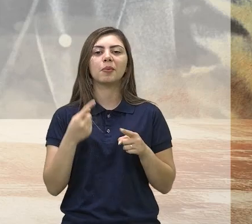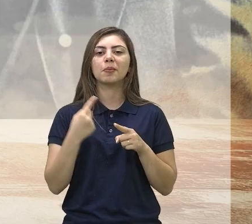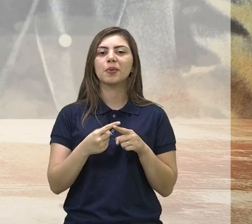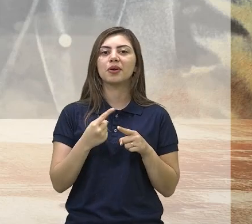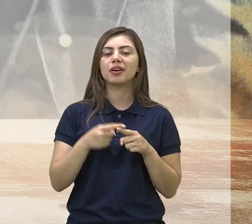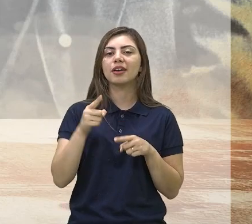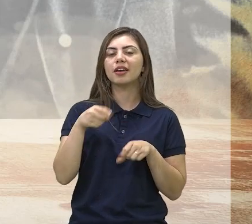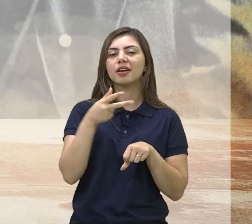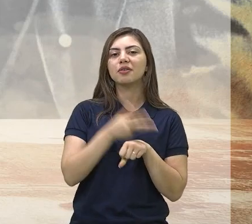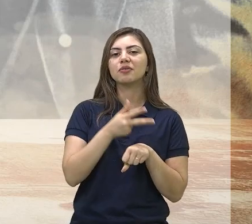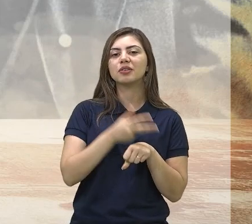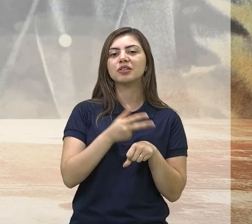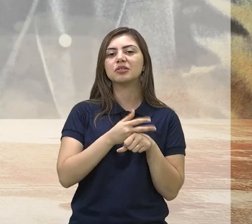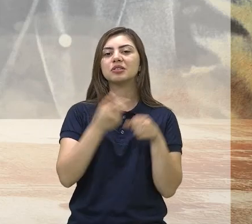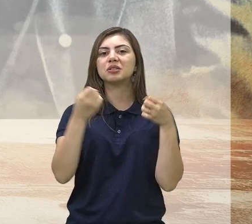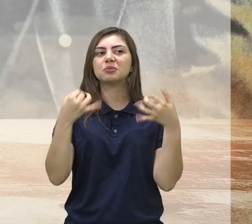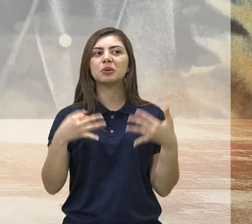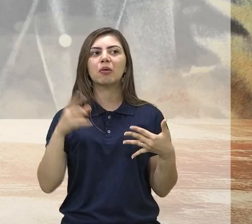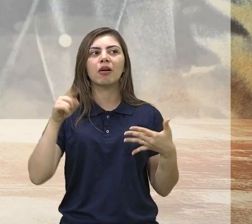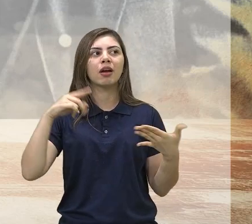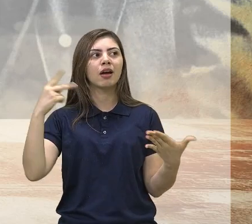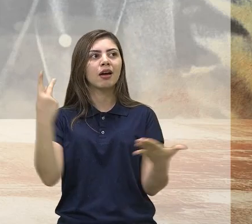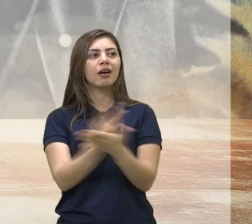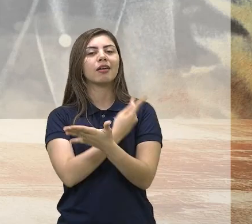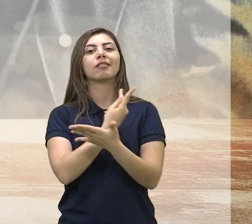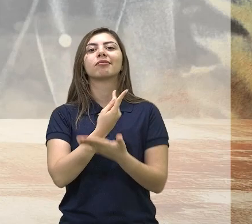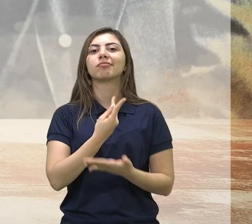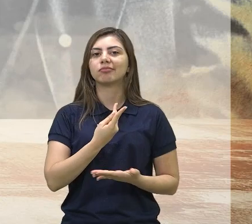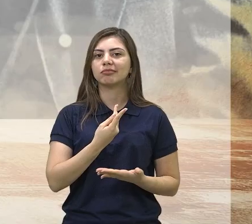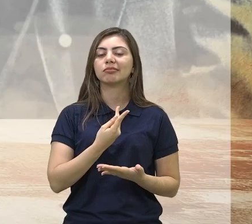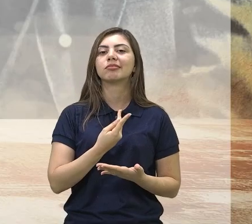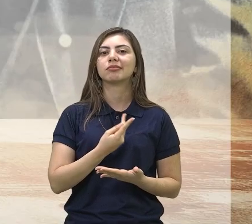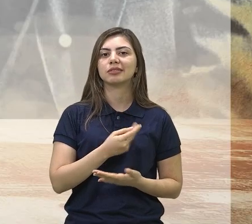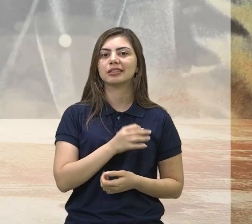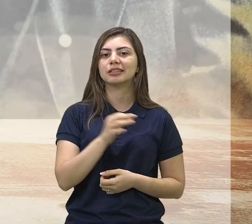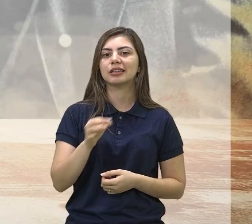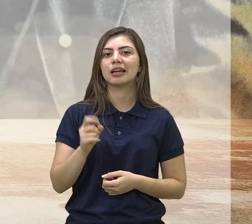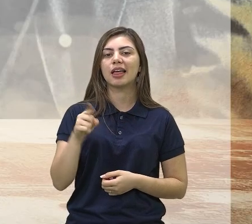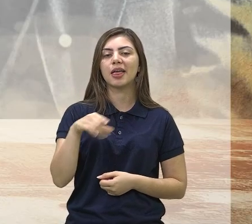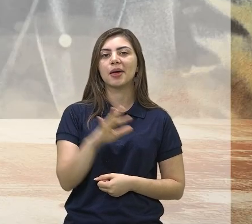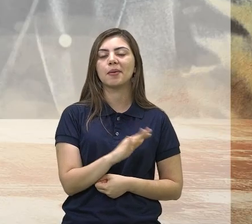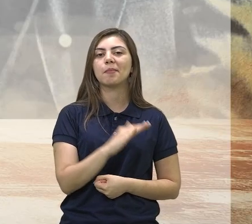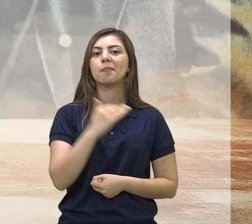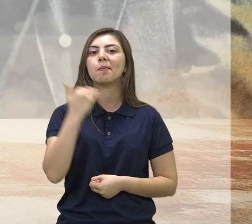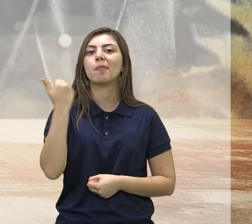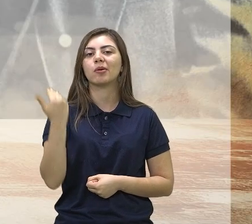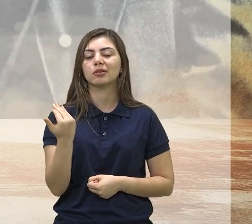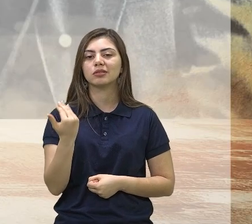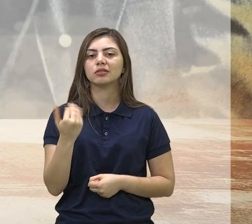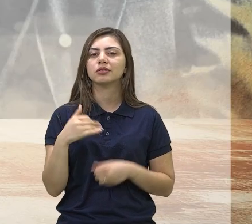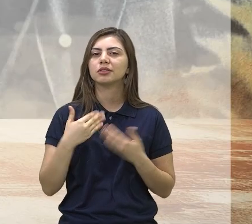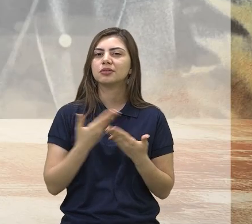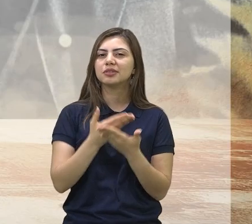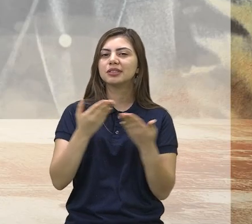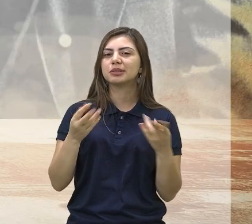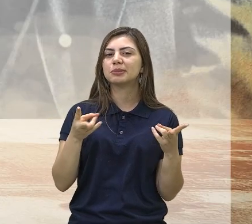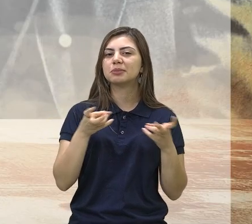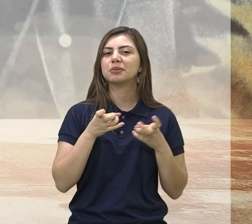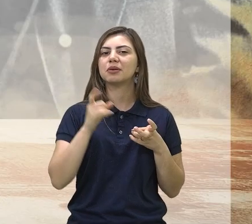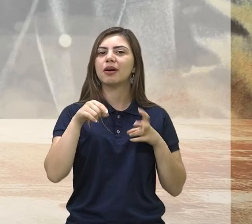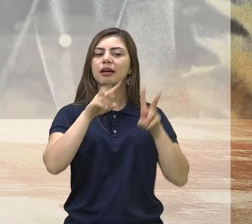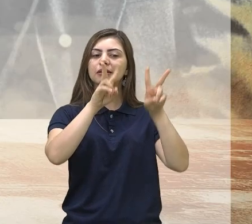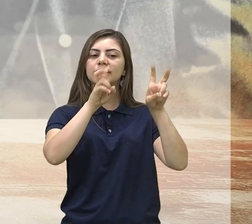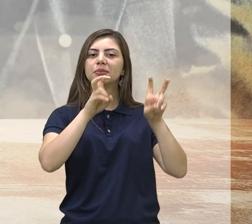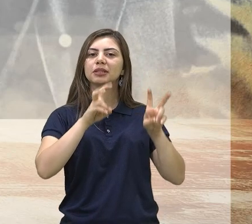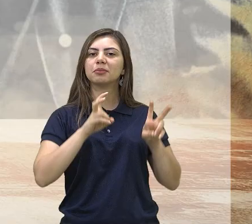uma questão de uma tragédia, né? Acontece a morte. Então veja só as temáticas da